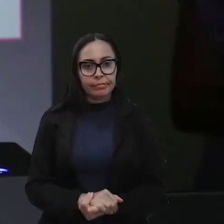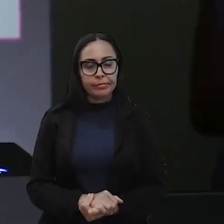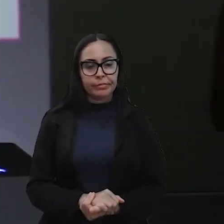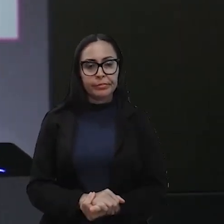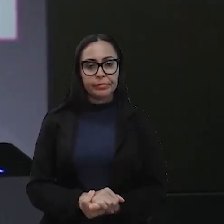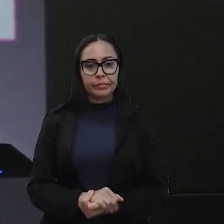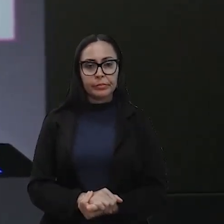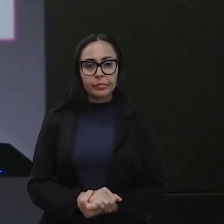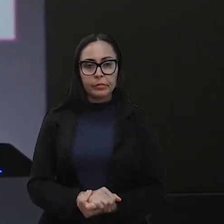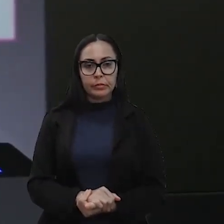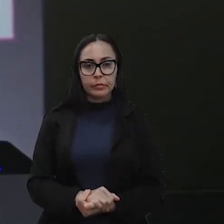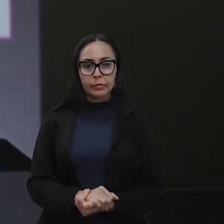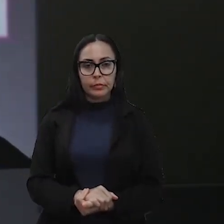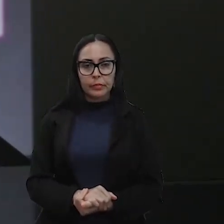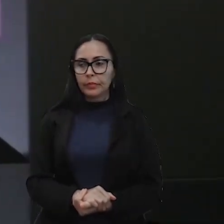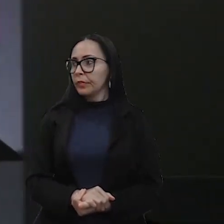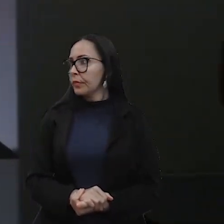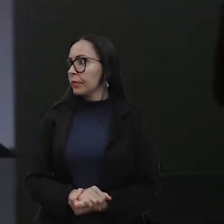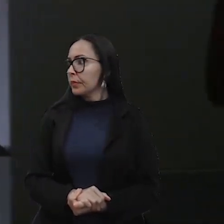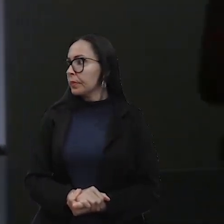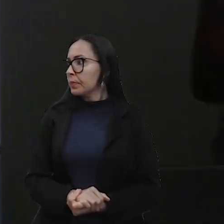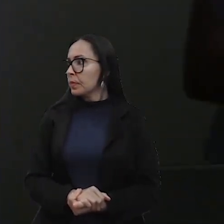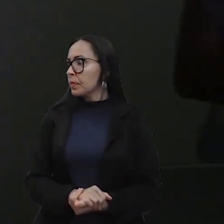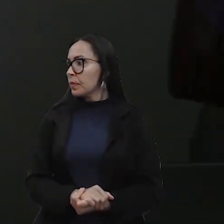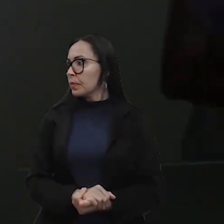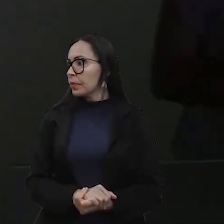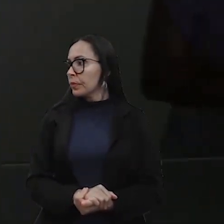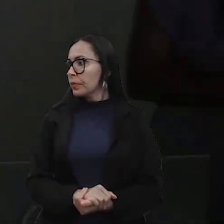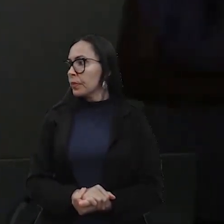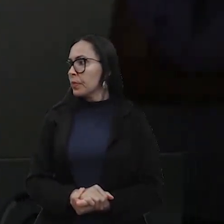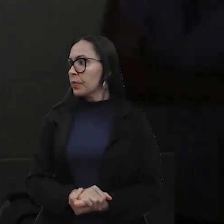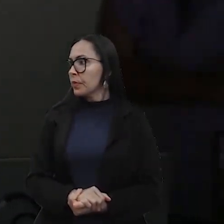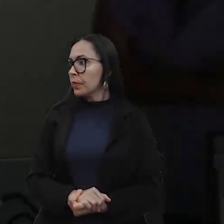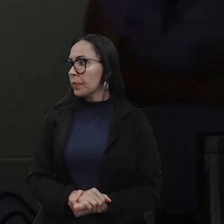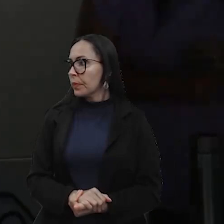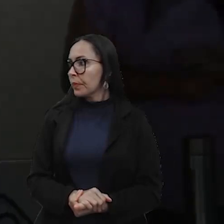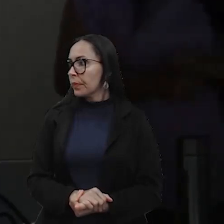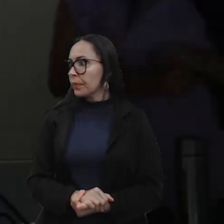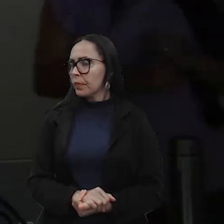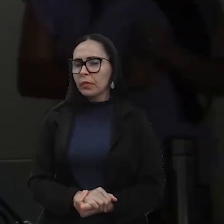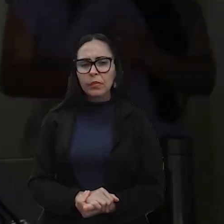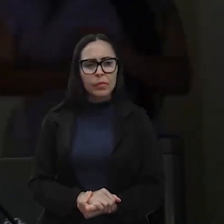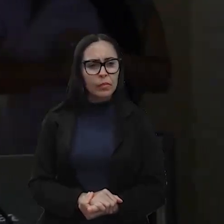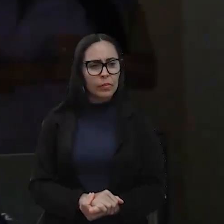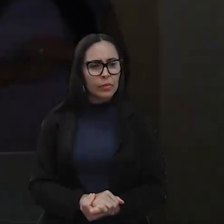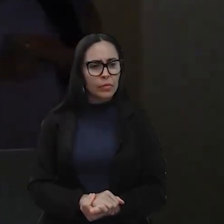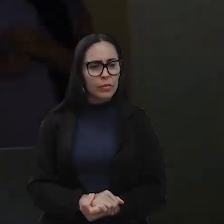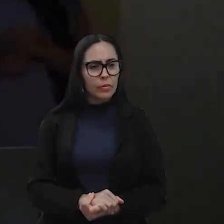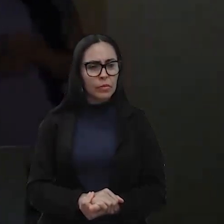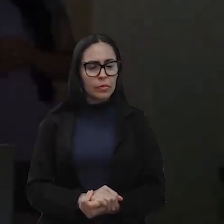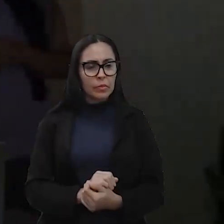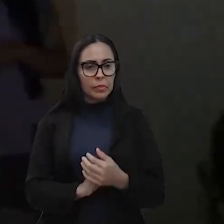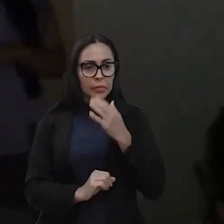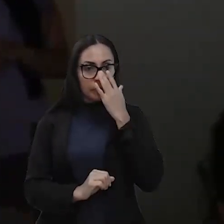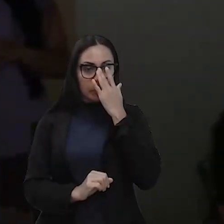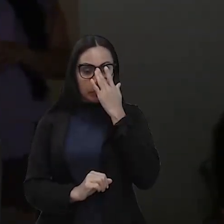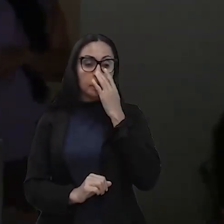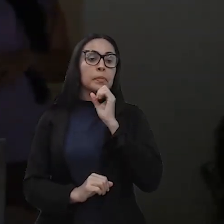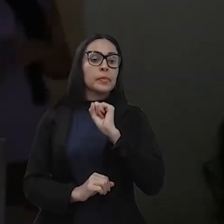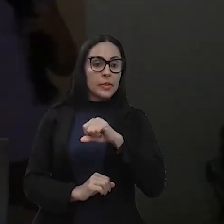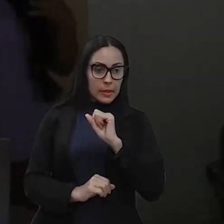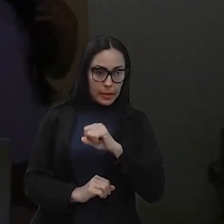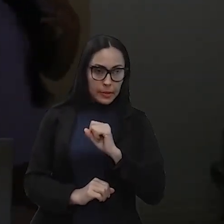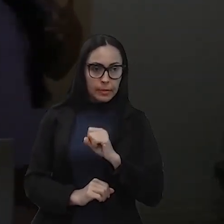Oi? Não ouvi. Genético. Como não? Genético, se o câncer... Ah, sim.